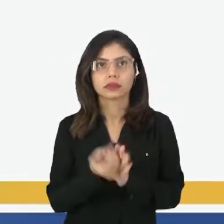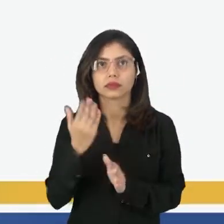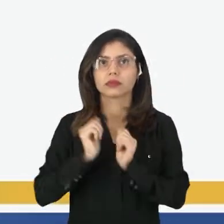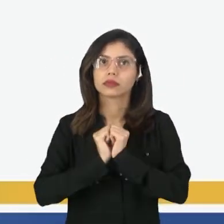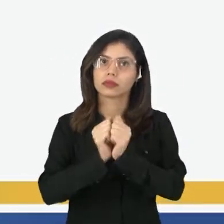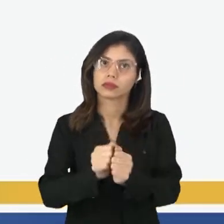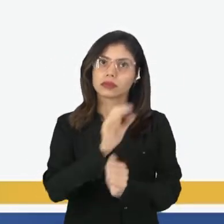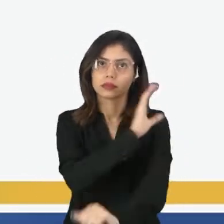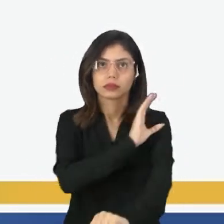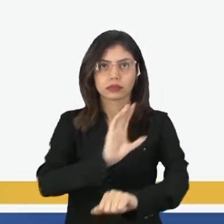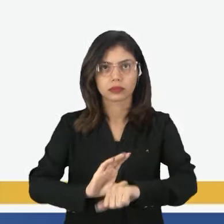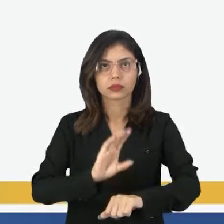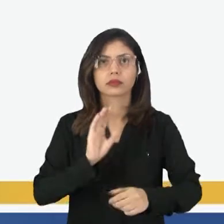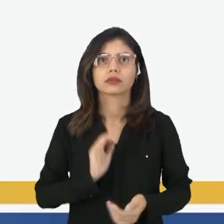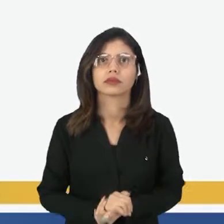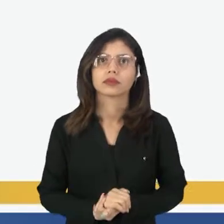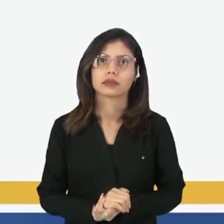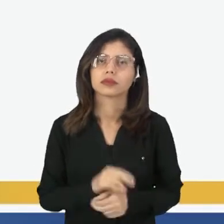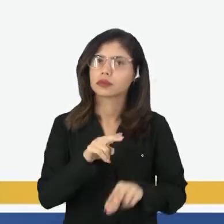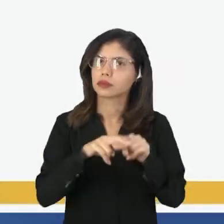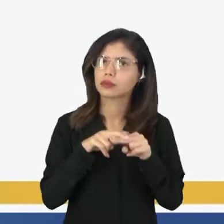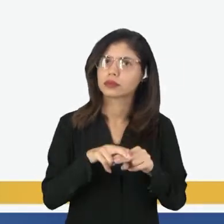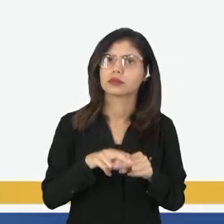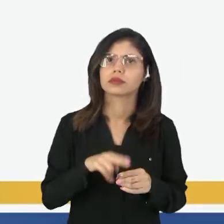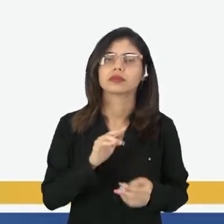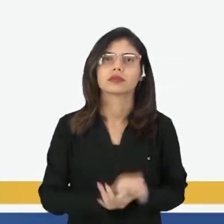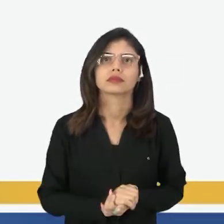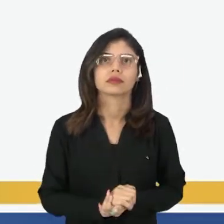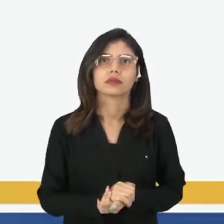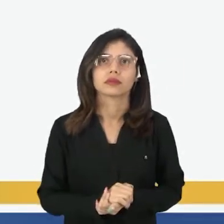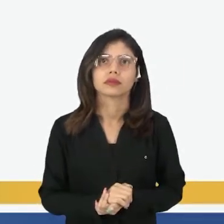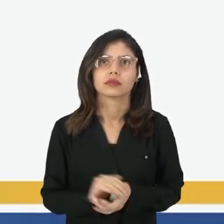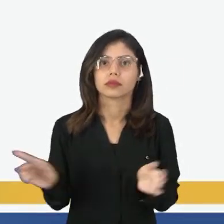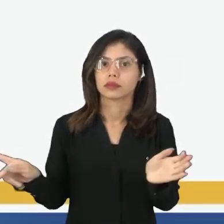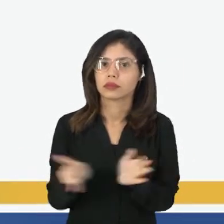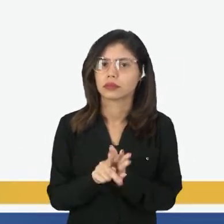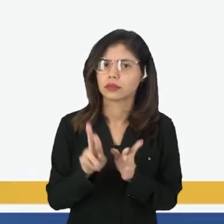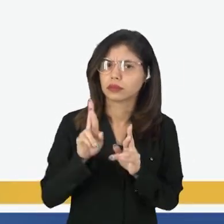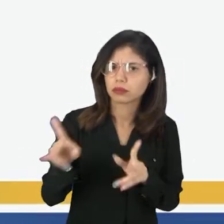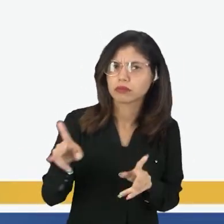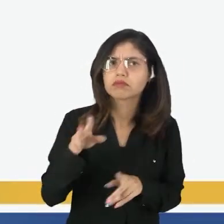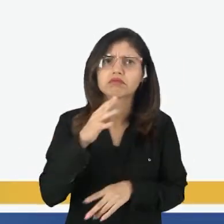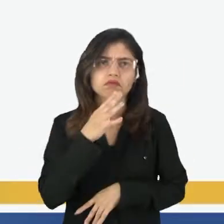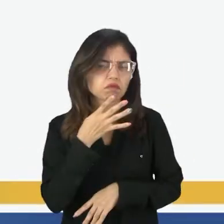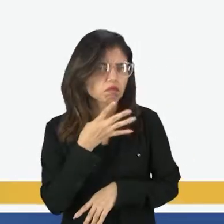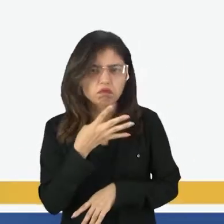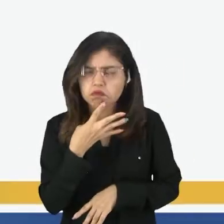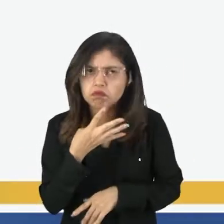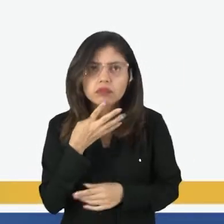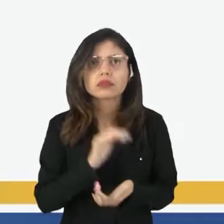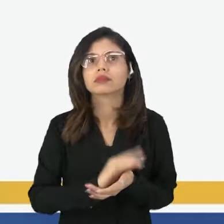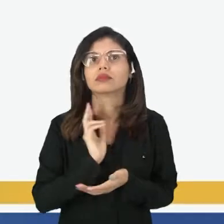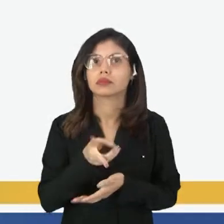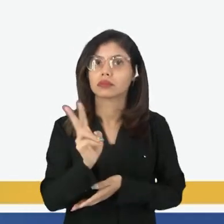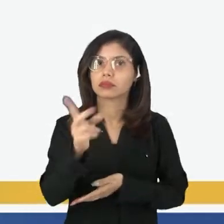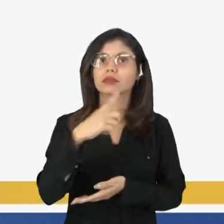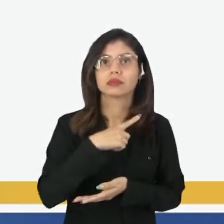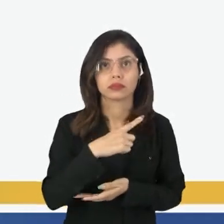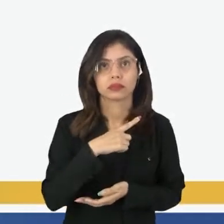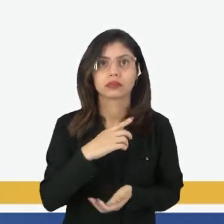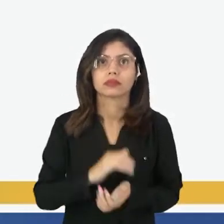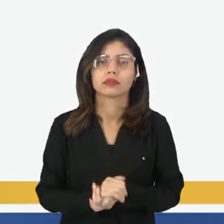criadas coletivamente em uma cultura e, portanto, de autoria desconhecida. Foram e continuam